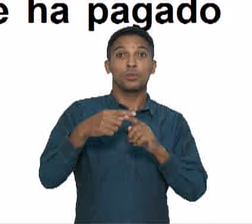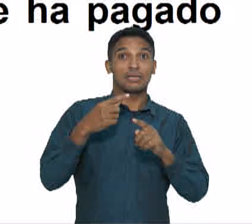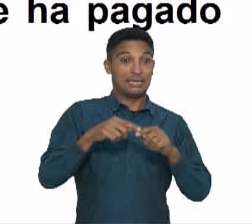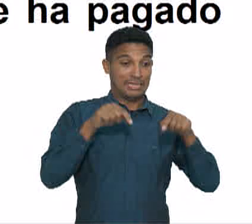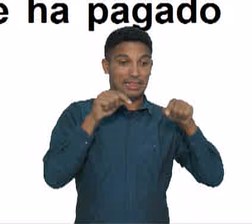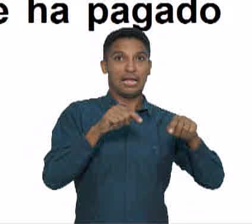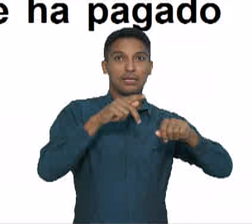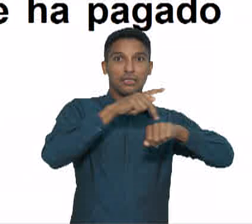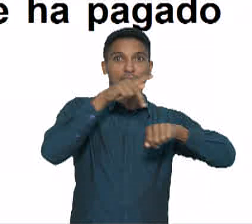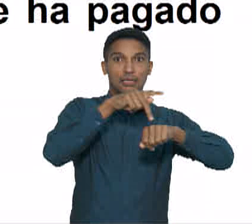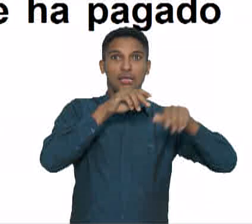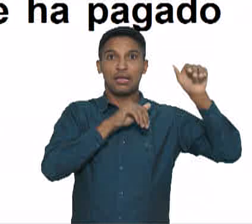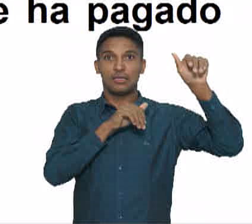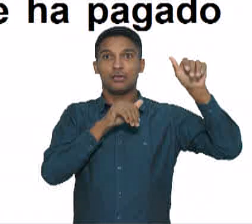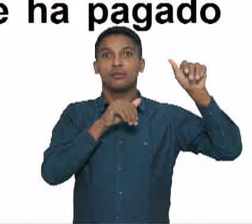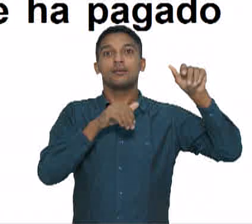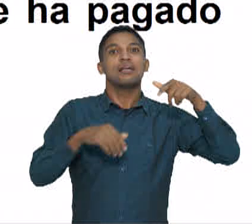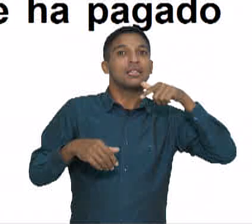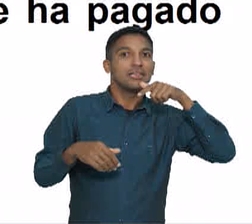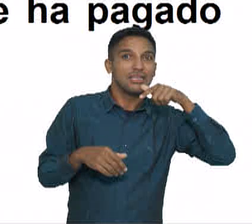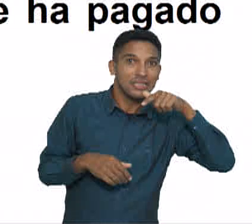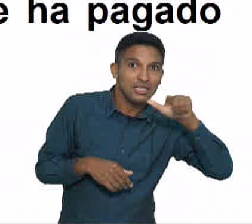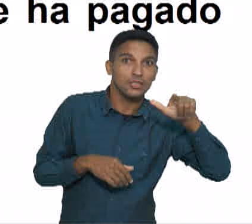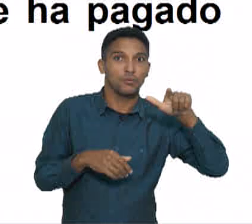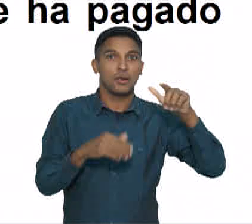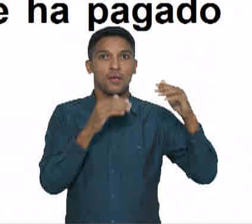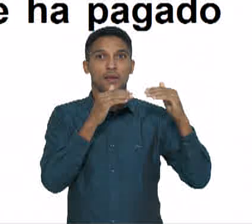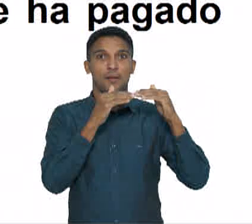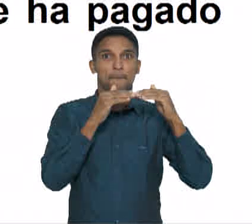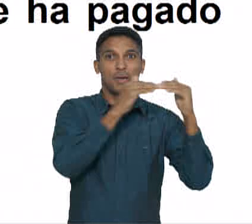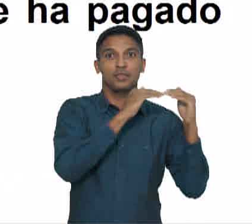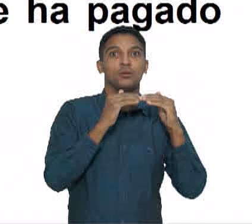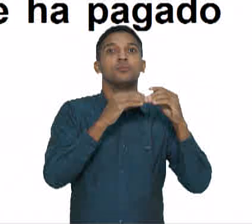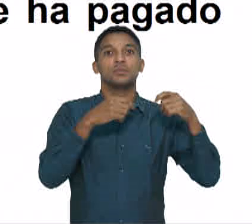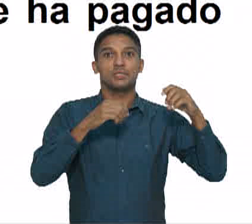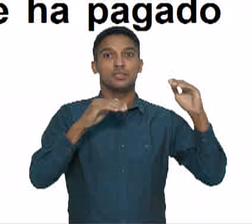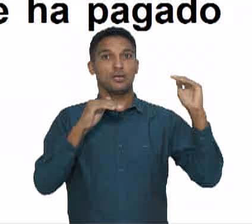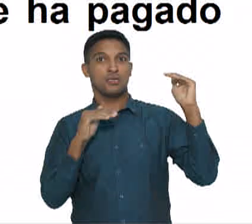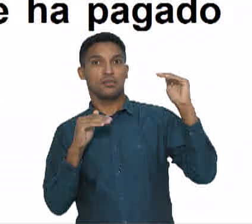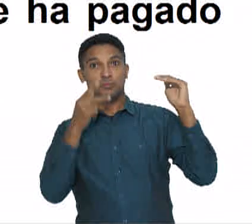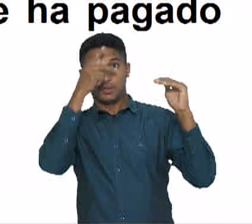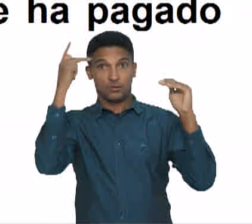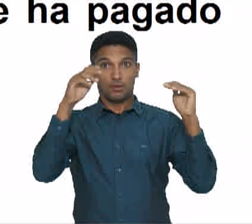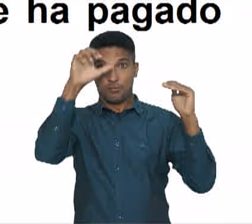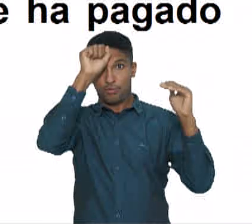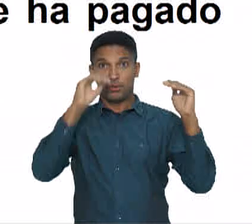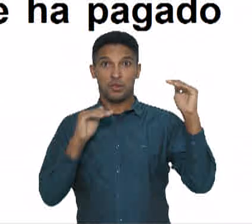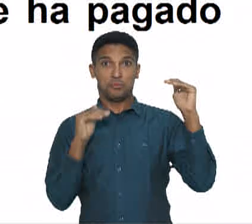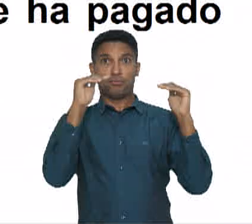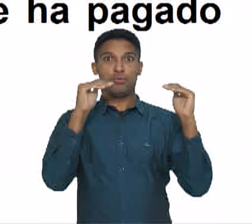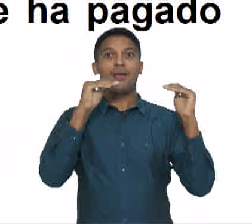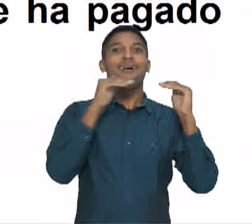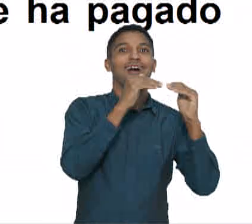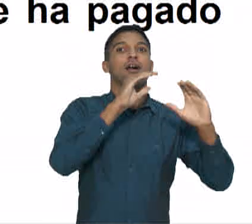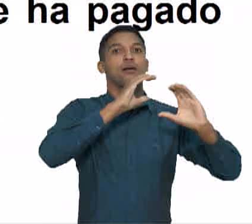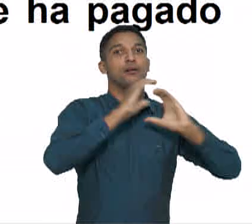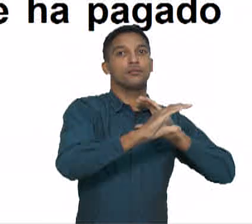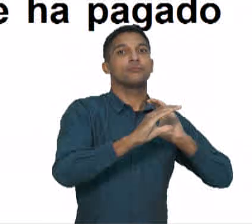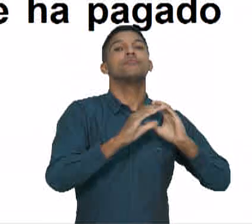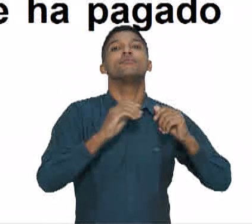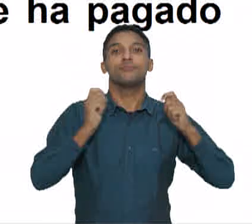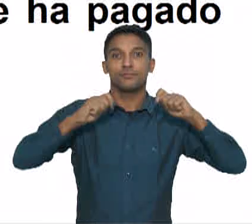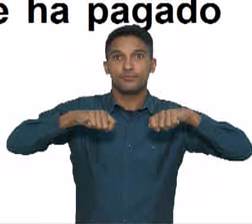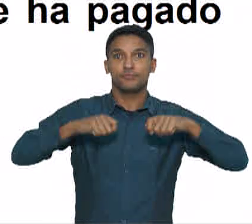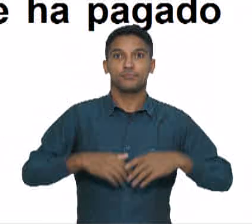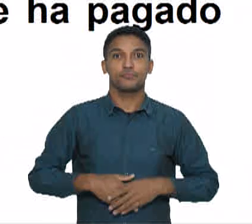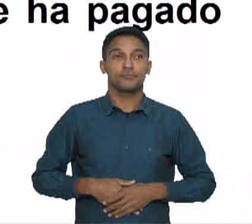que, preste atenção no dado, inclusive é o dado que estava lá na nossa manchete. Ele 78%,